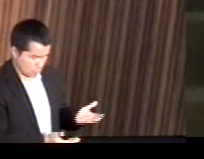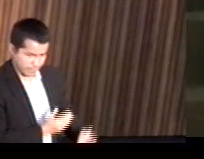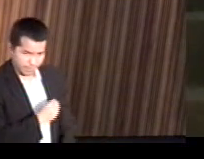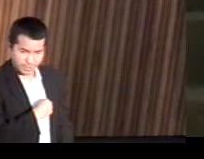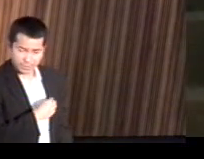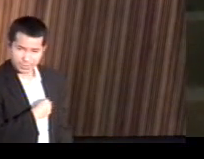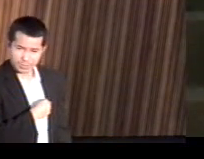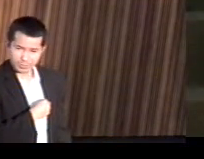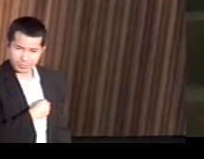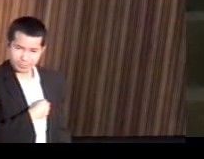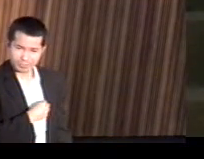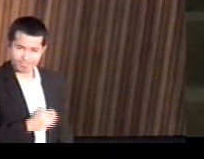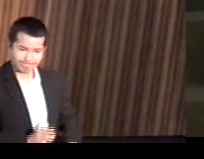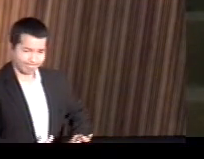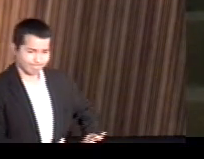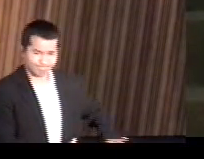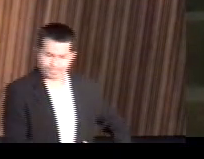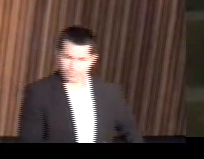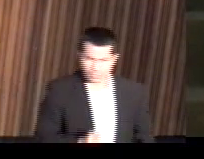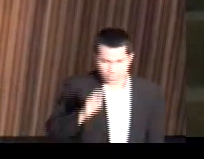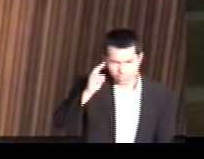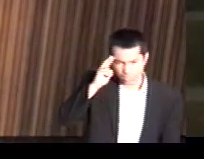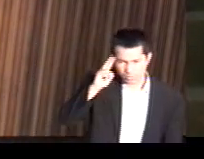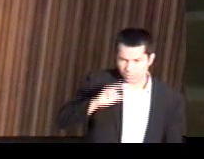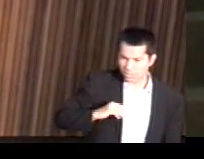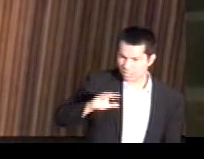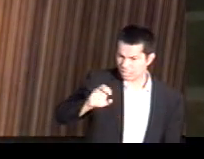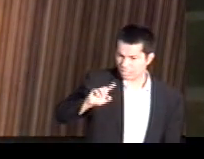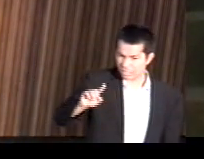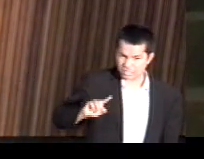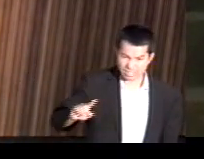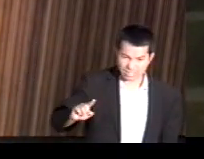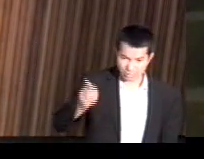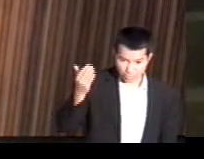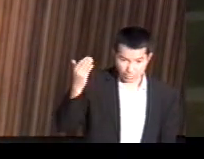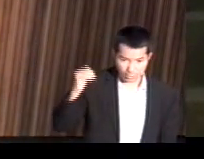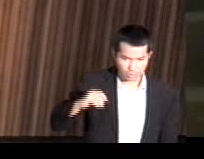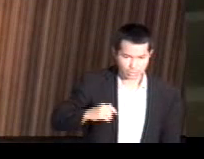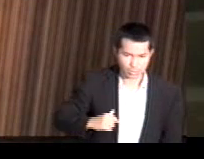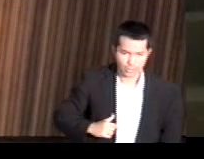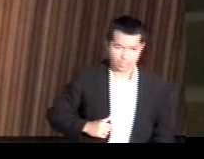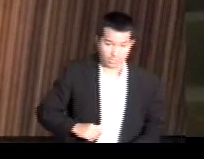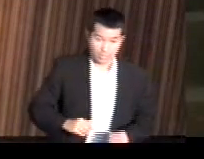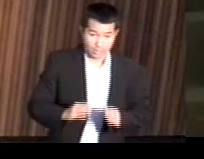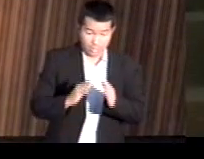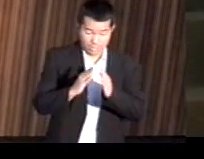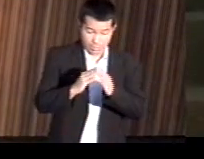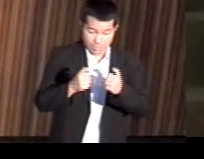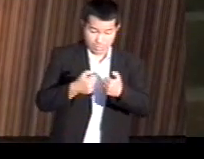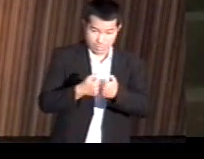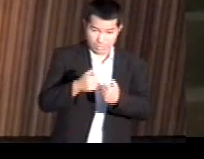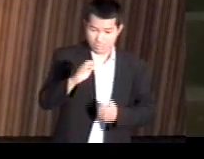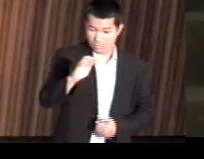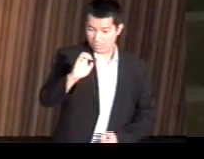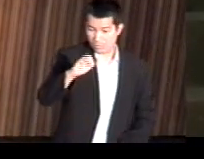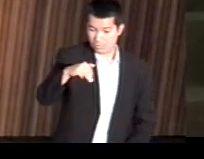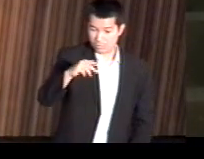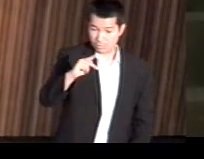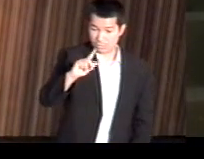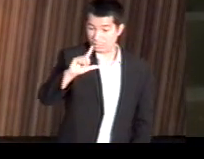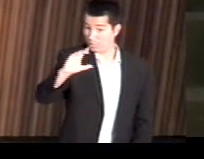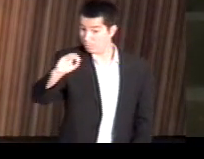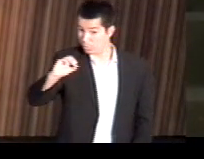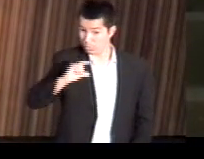do templo de Jerusalém, eles colocaram uma imagem de Baal e uma imagem